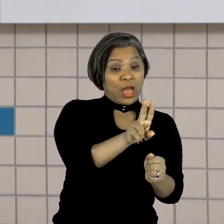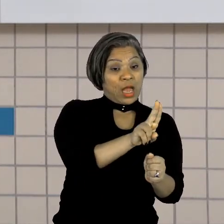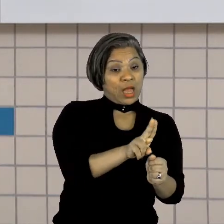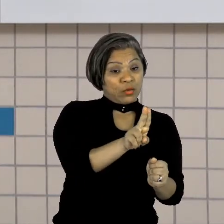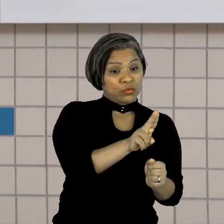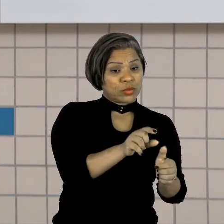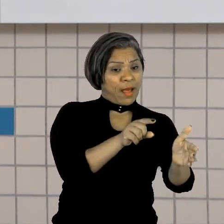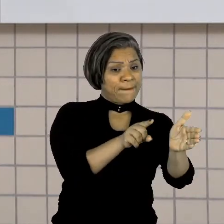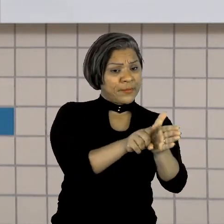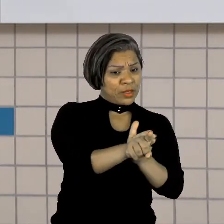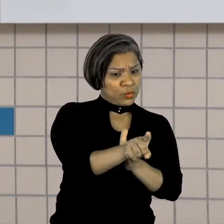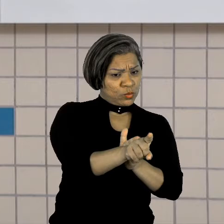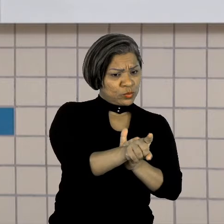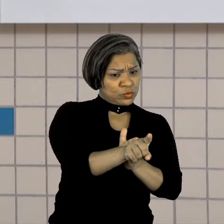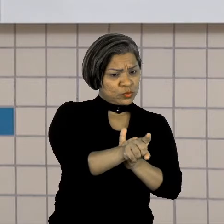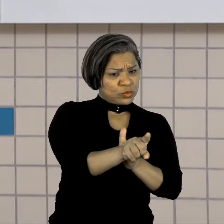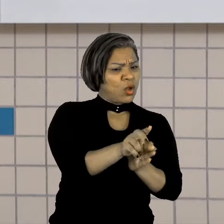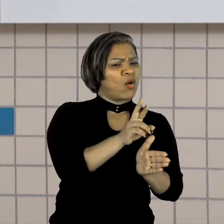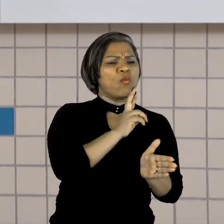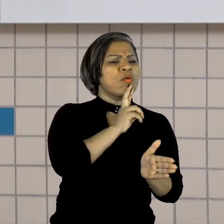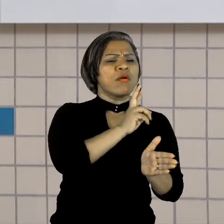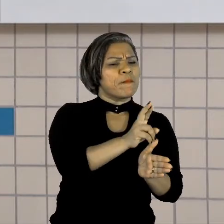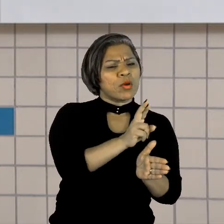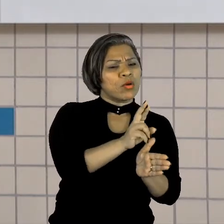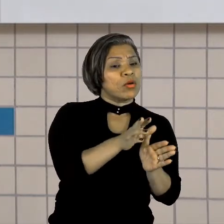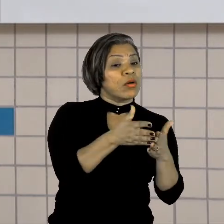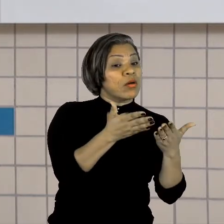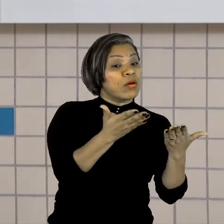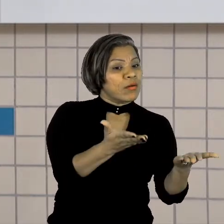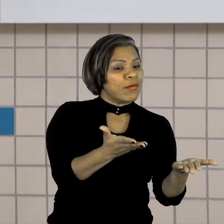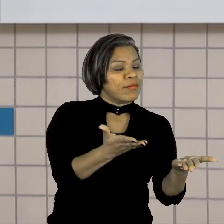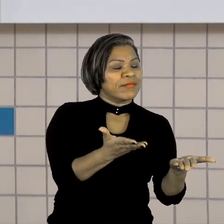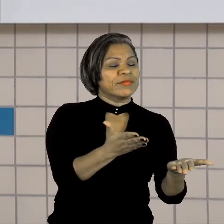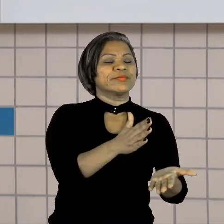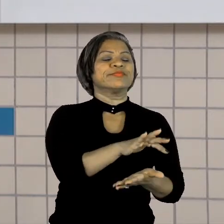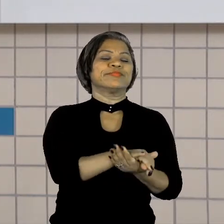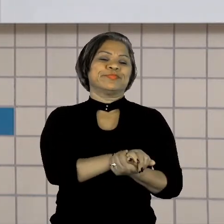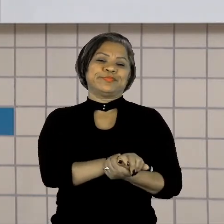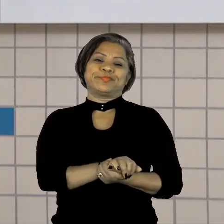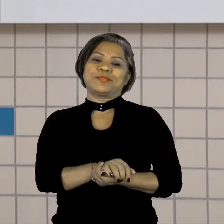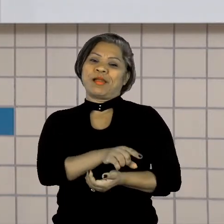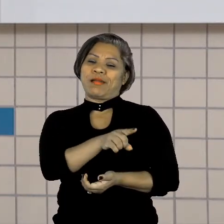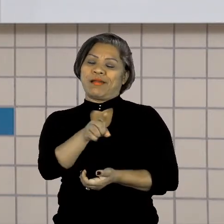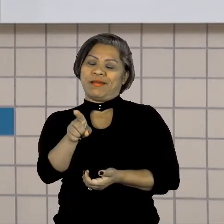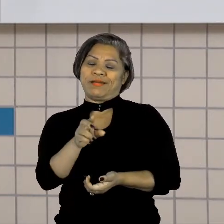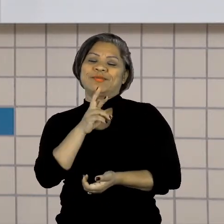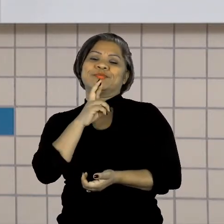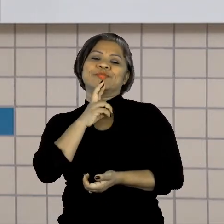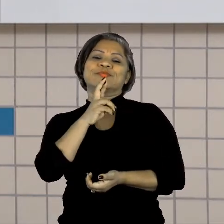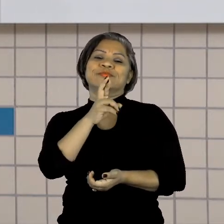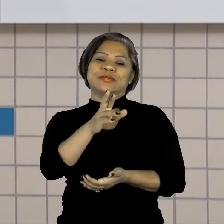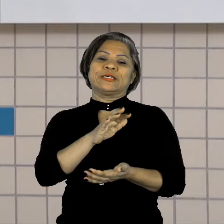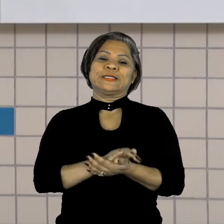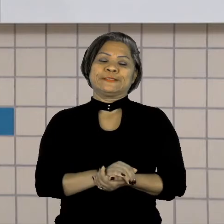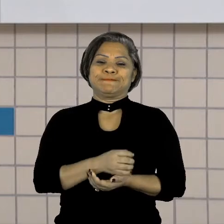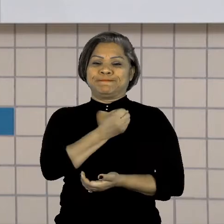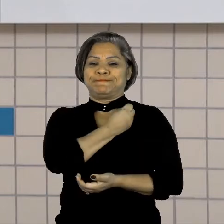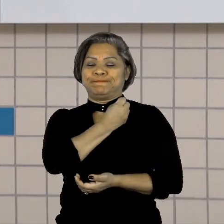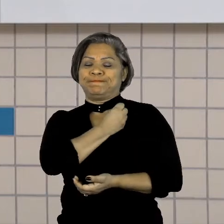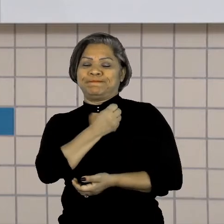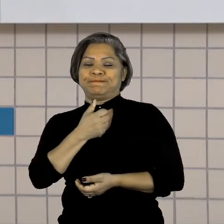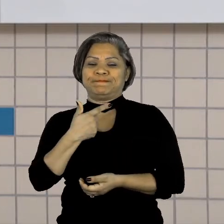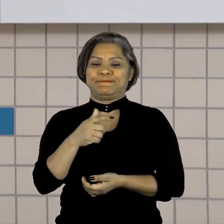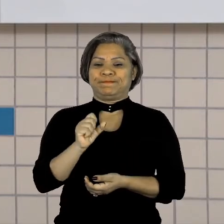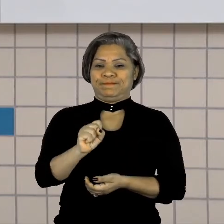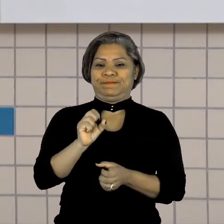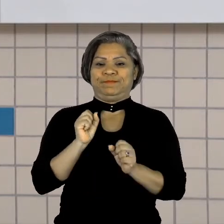em pergunta ou em resposta? Aí você vai responder aí a número 28,